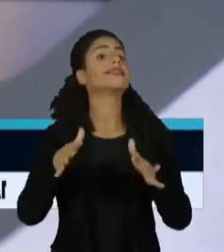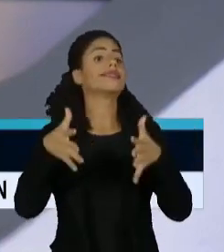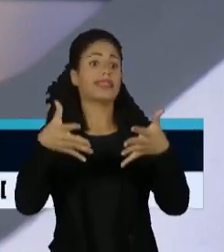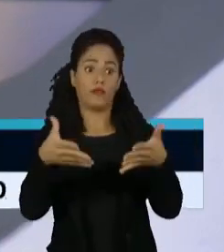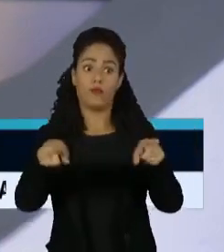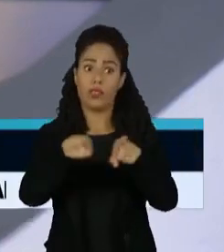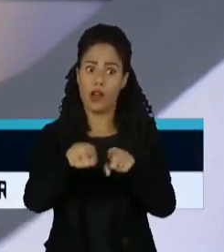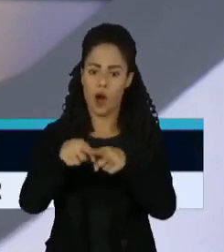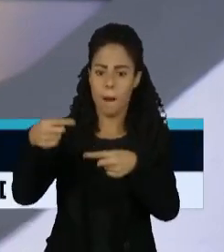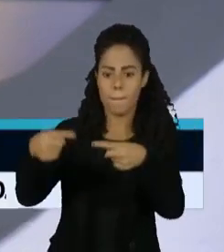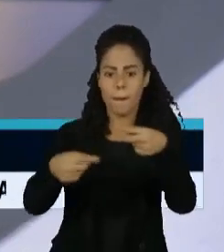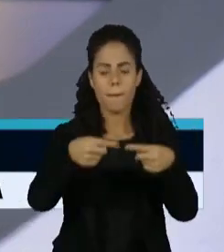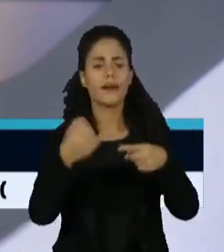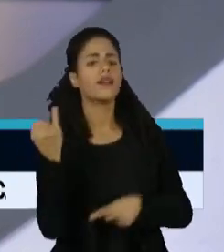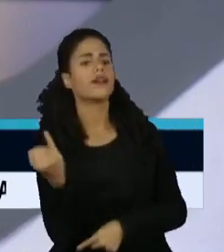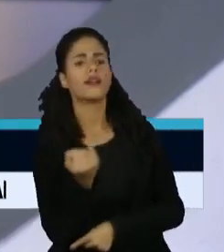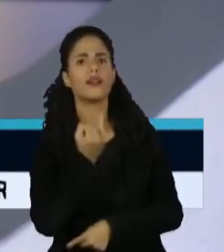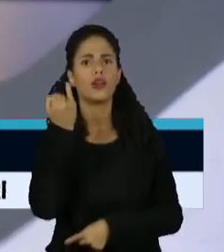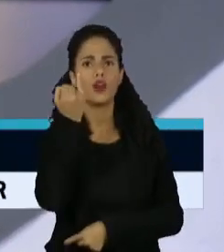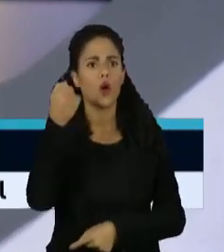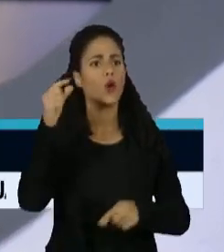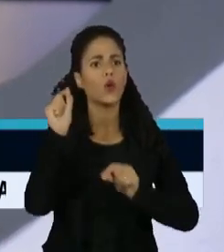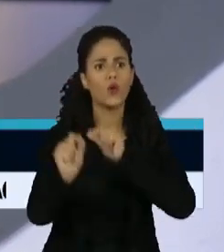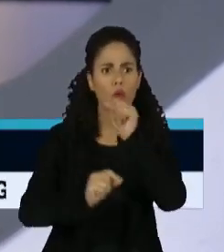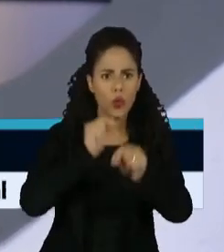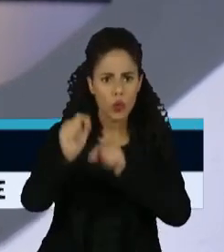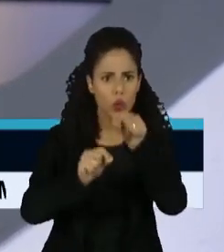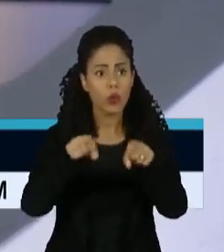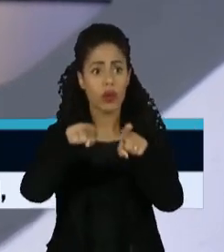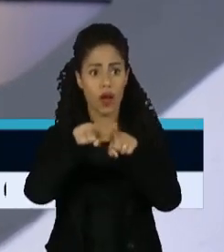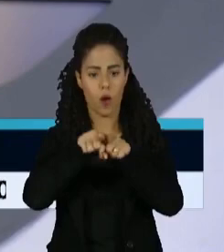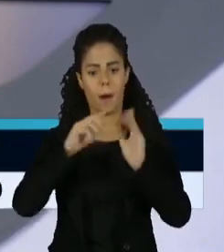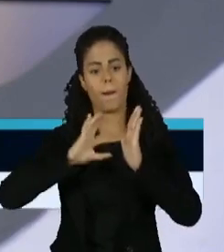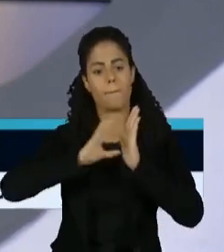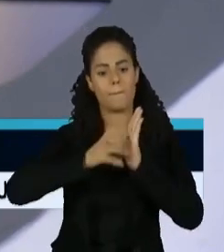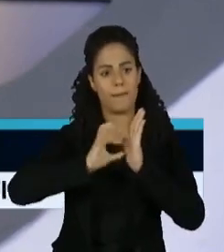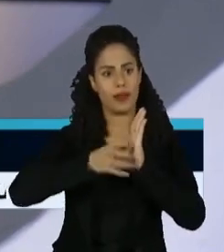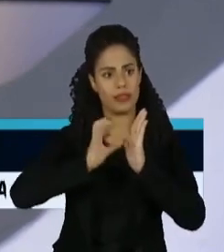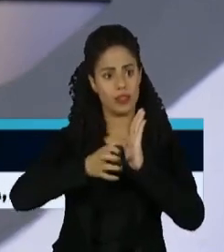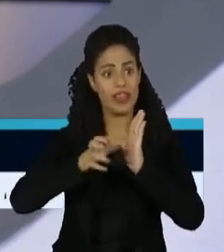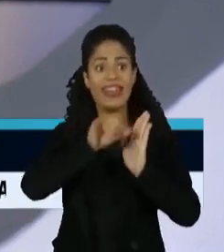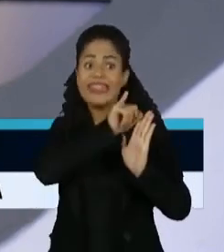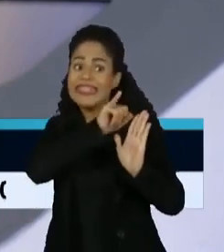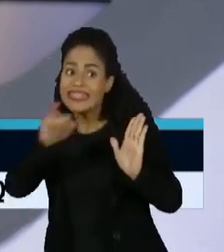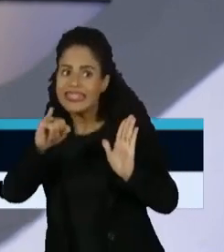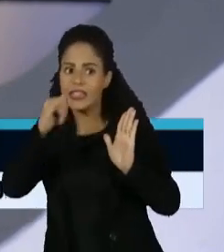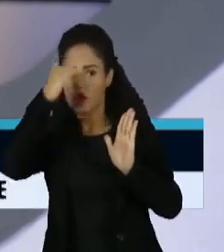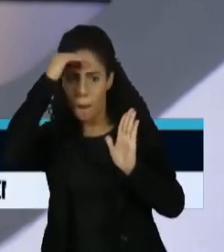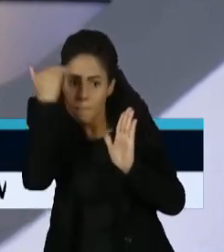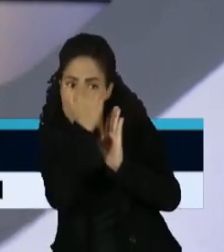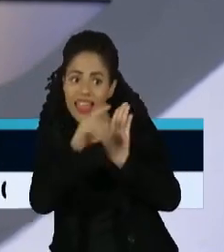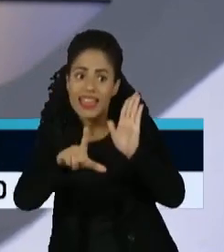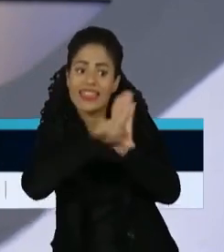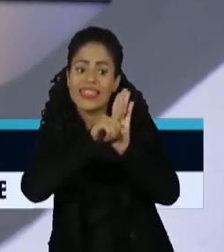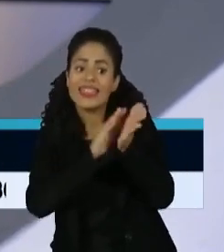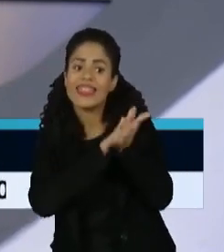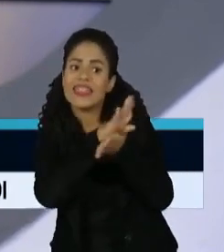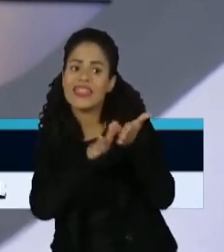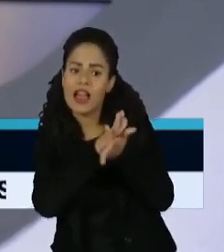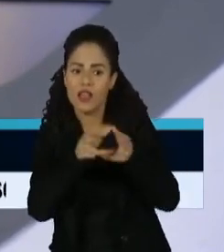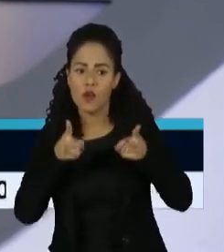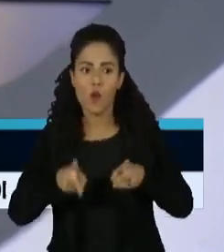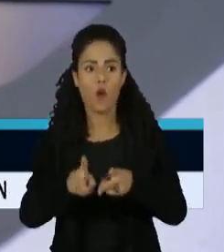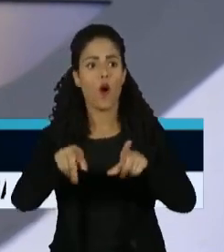debate importante numa ideia de anistiar os partidos políticos que não cumpriram a lei de dar o mesmo tempo